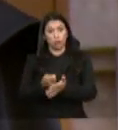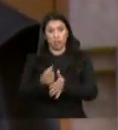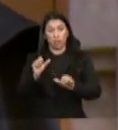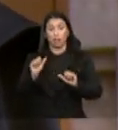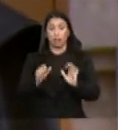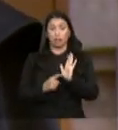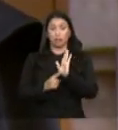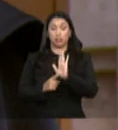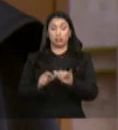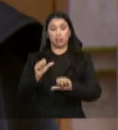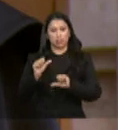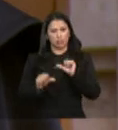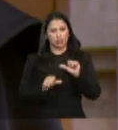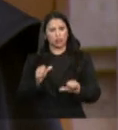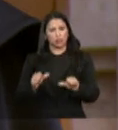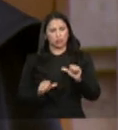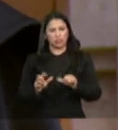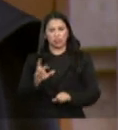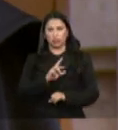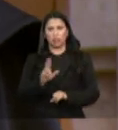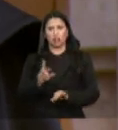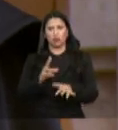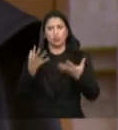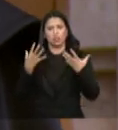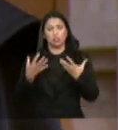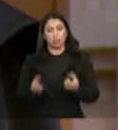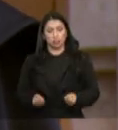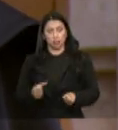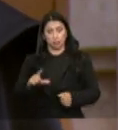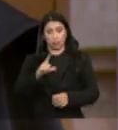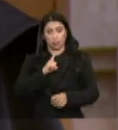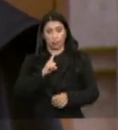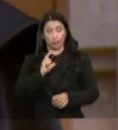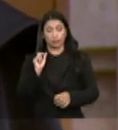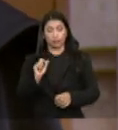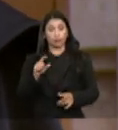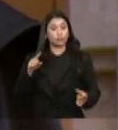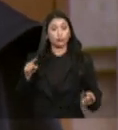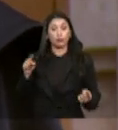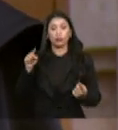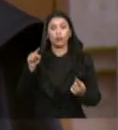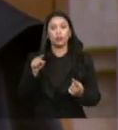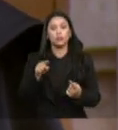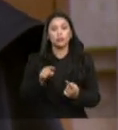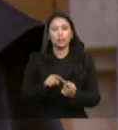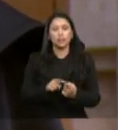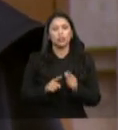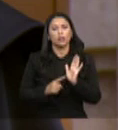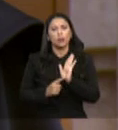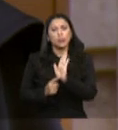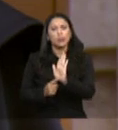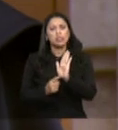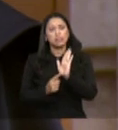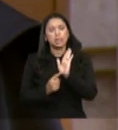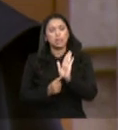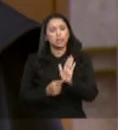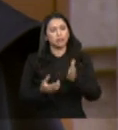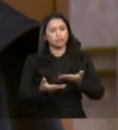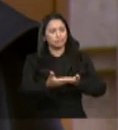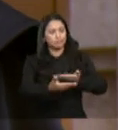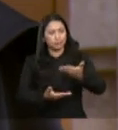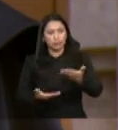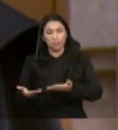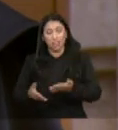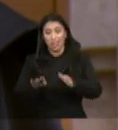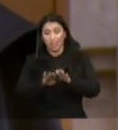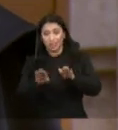infinitas a intolerância e da força estabelecido com esse destino de para-choques entre elementos e tão desiguais